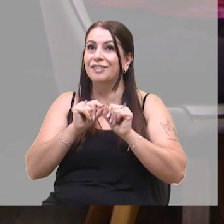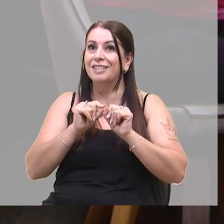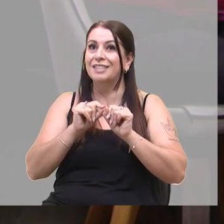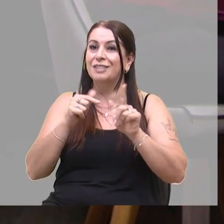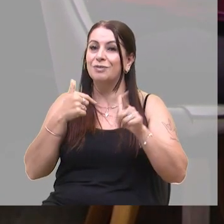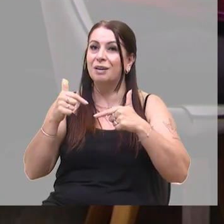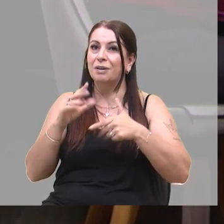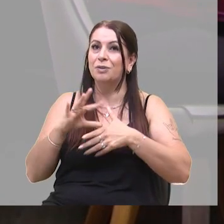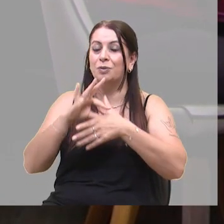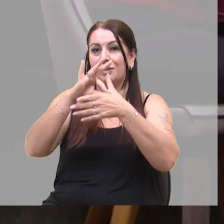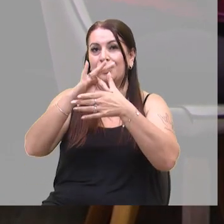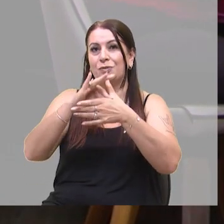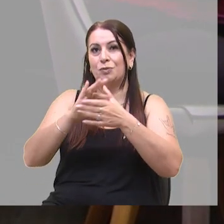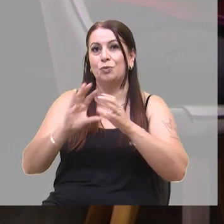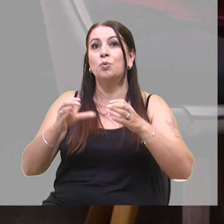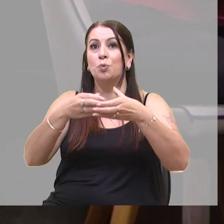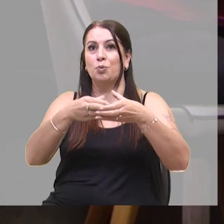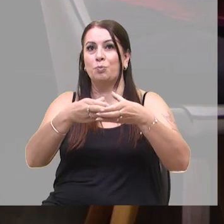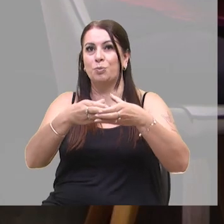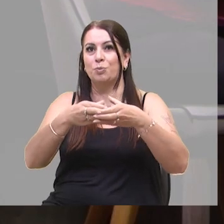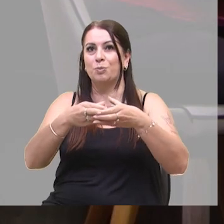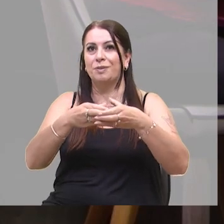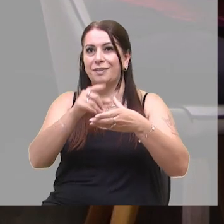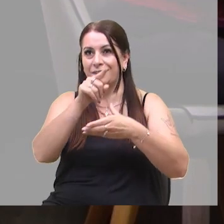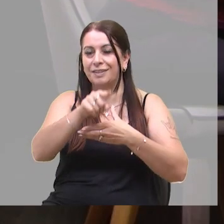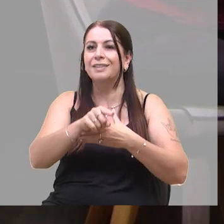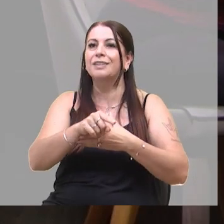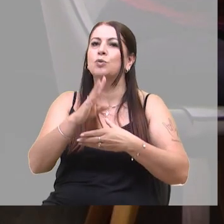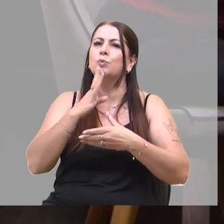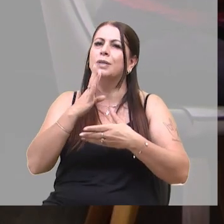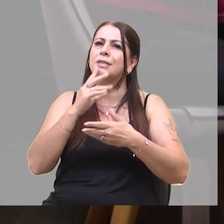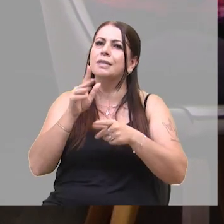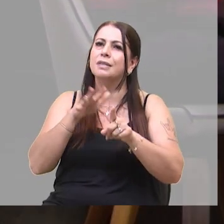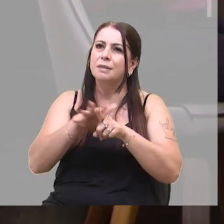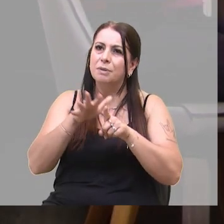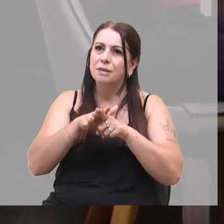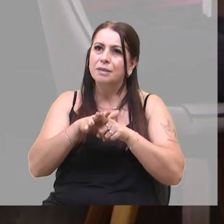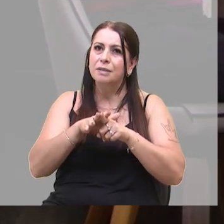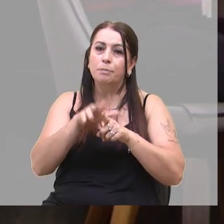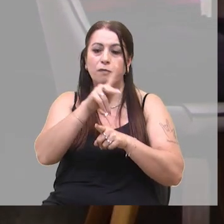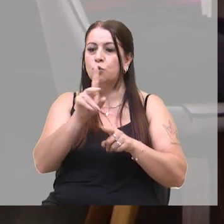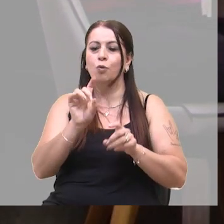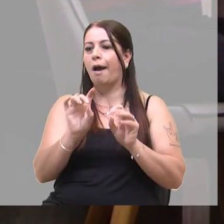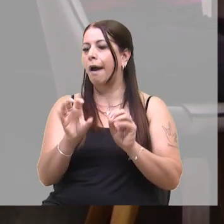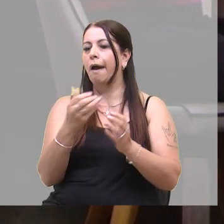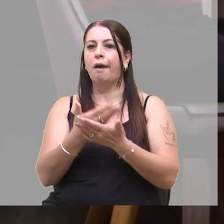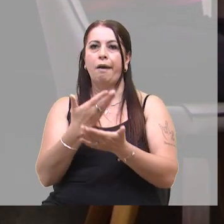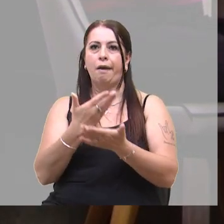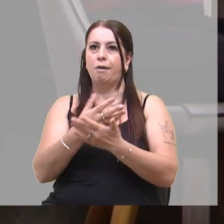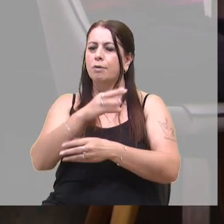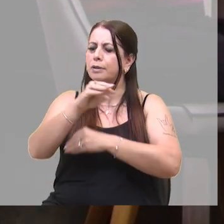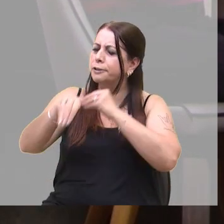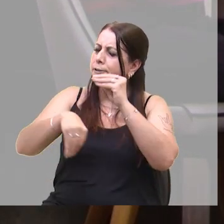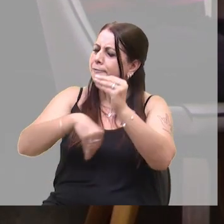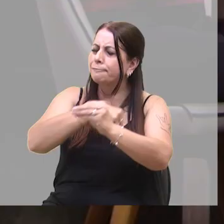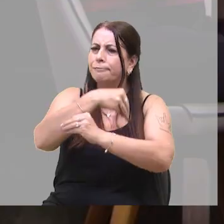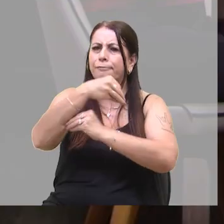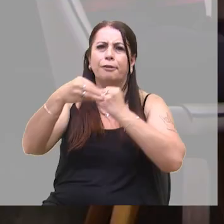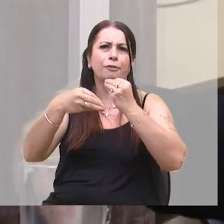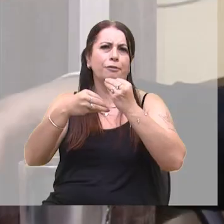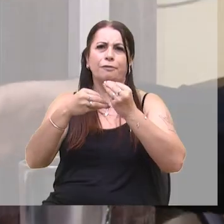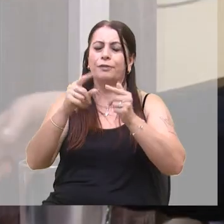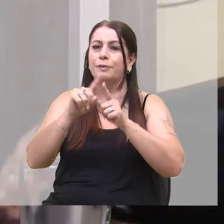A vontade de ser líder num grupo. Exato. Que a levou à docência, e né? E conhecer as demandas, porque o professor não é só dar aula, ele acaba